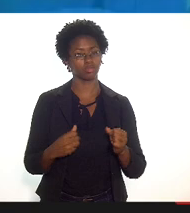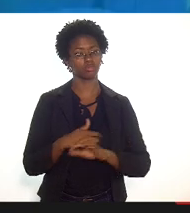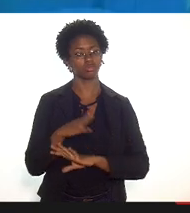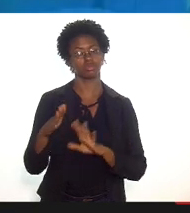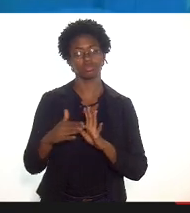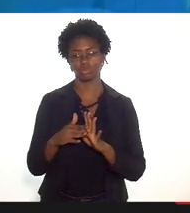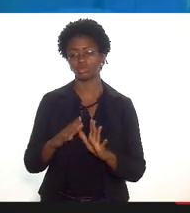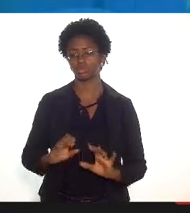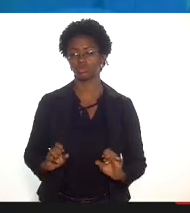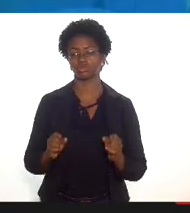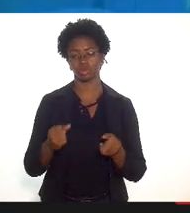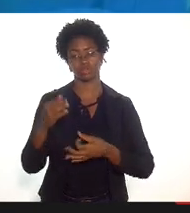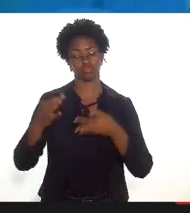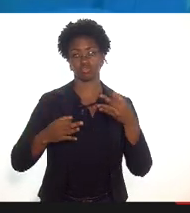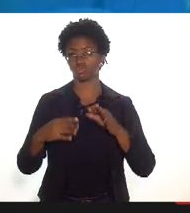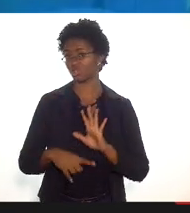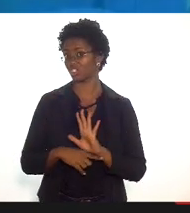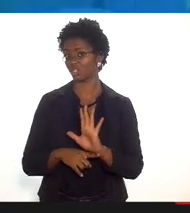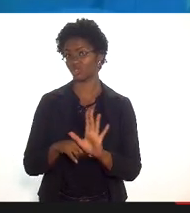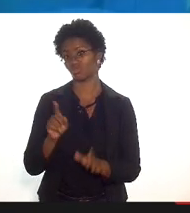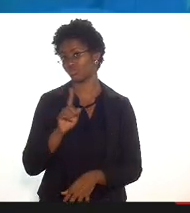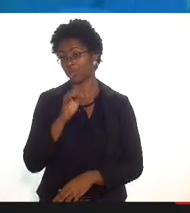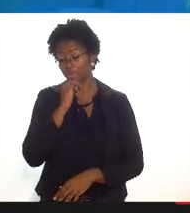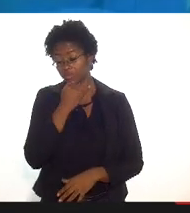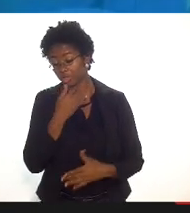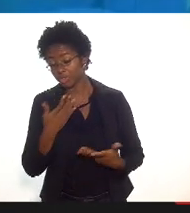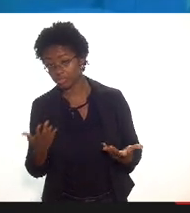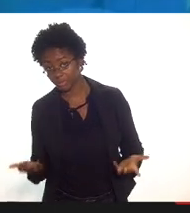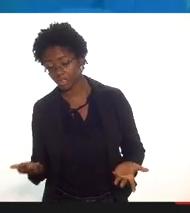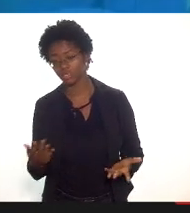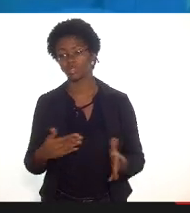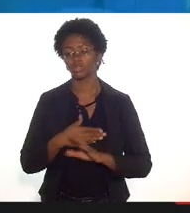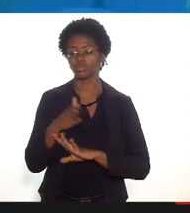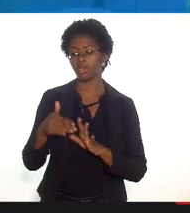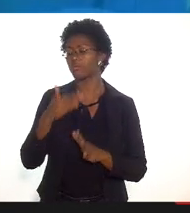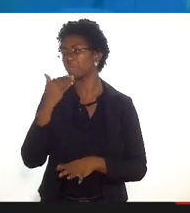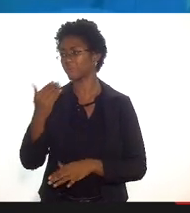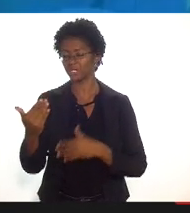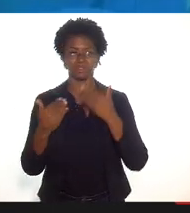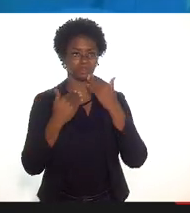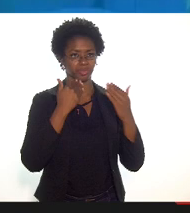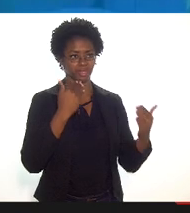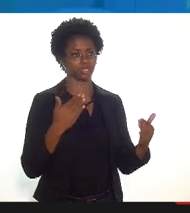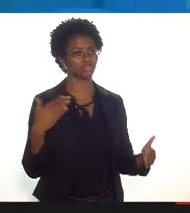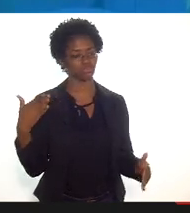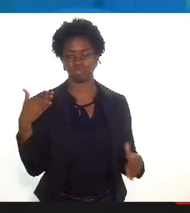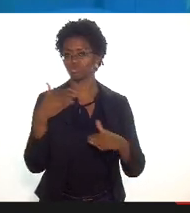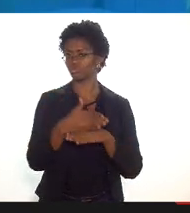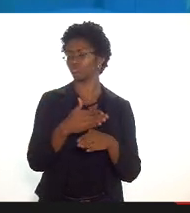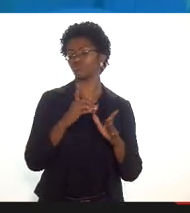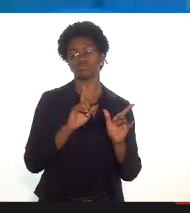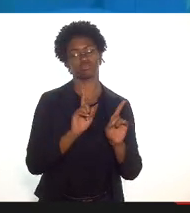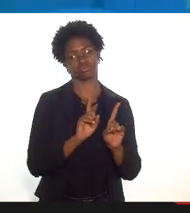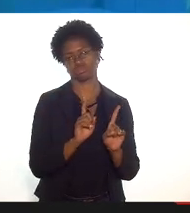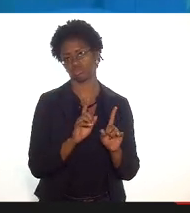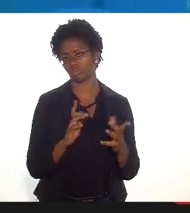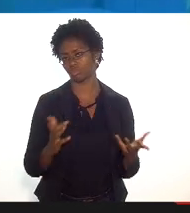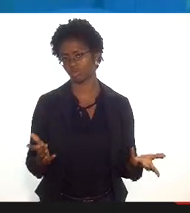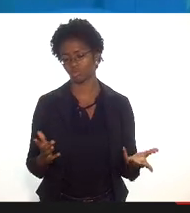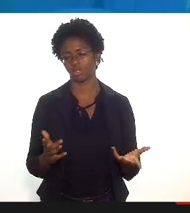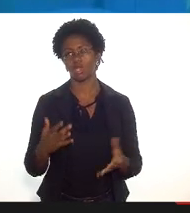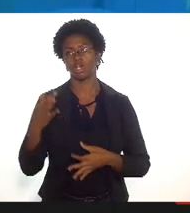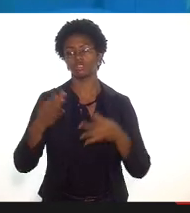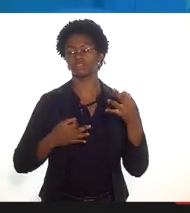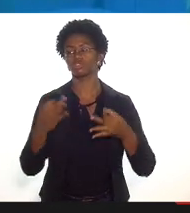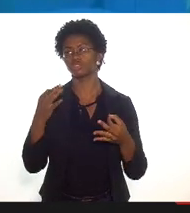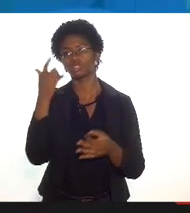a Justiça não ajuda, lamentavelmente, essas coisas cobradas da Justiça não chegam ao fim, a Justiça não consegue fazer com